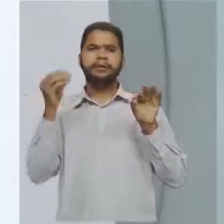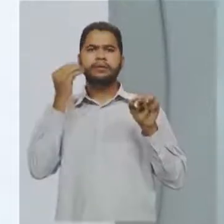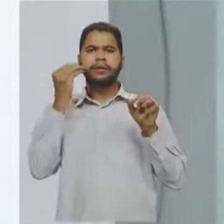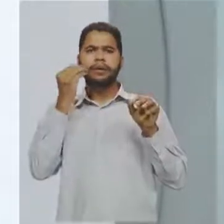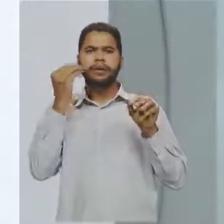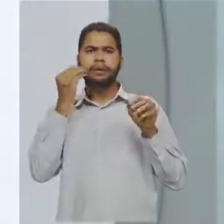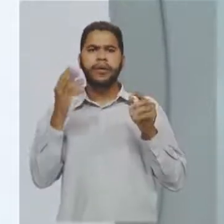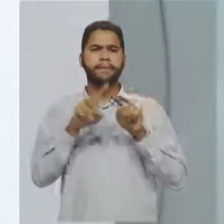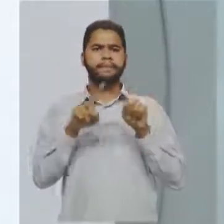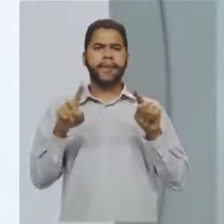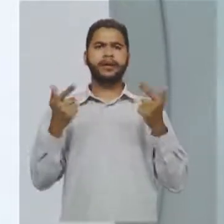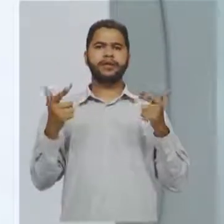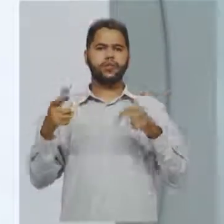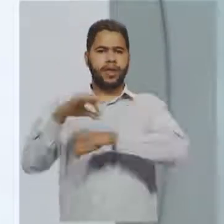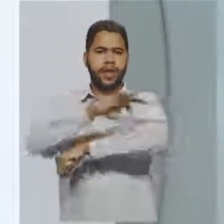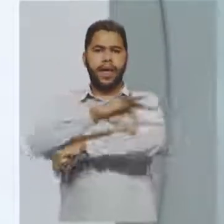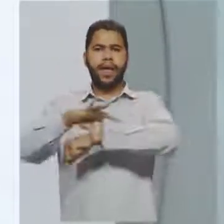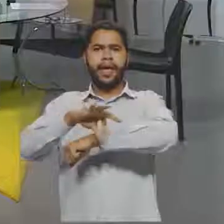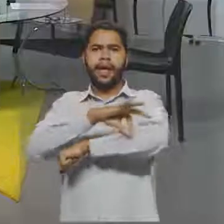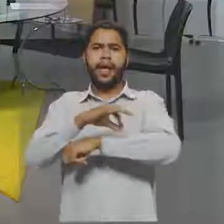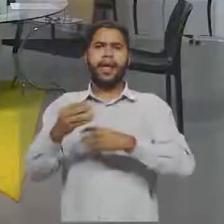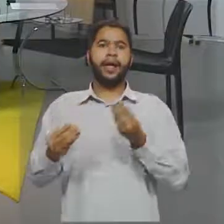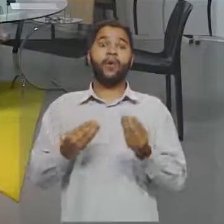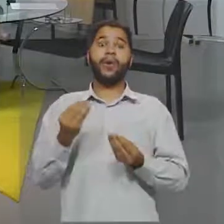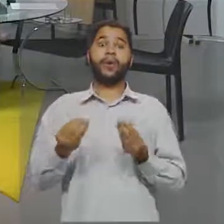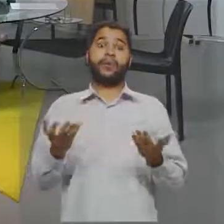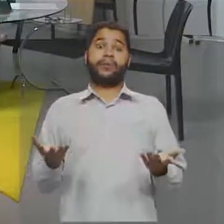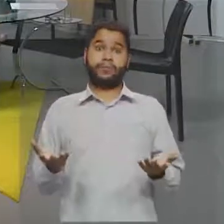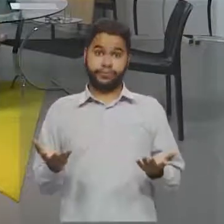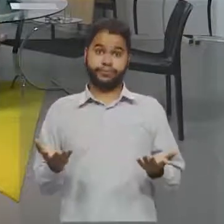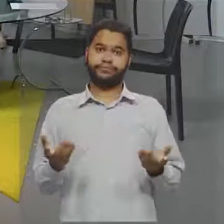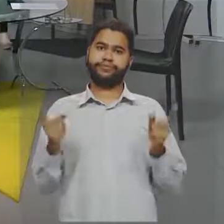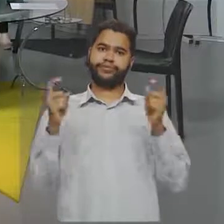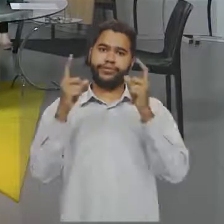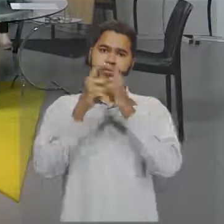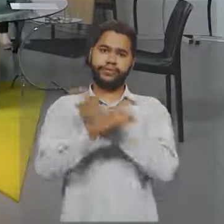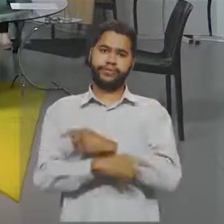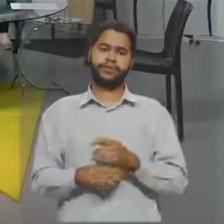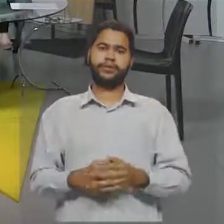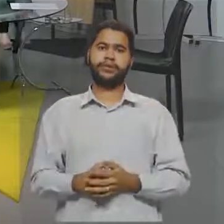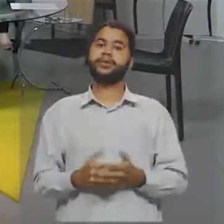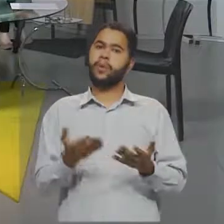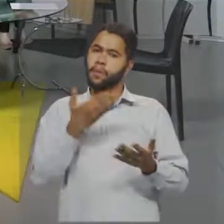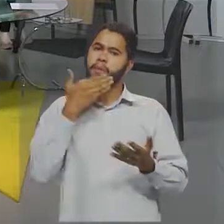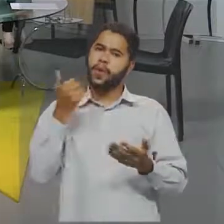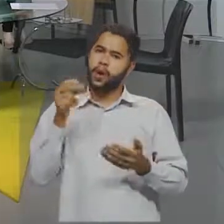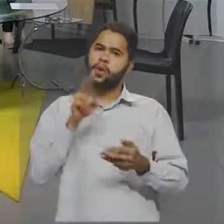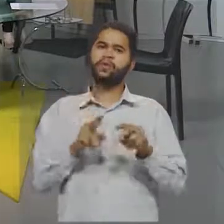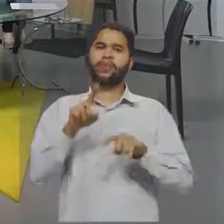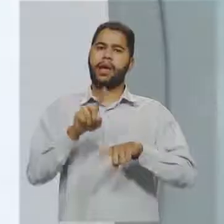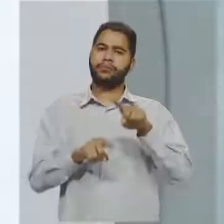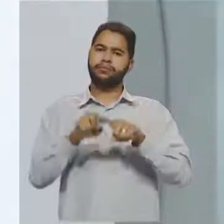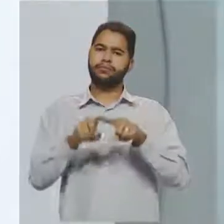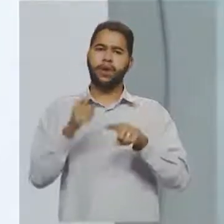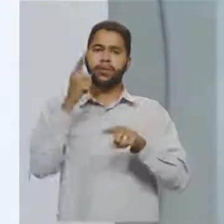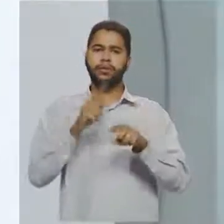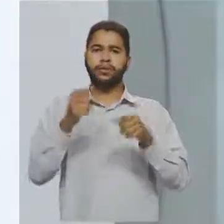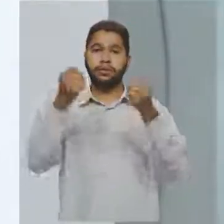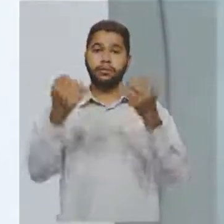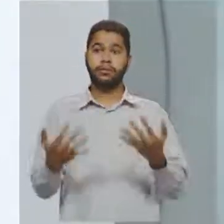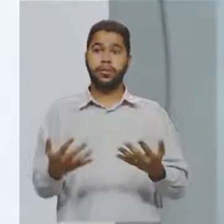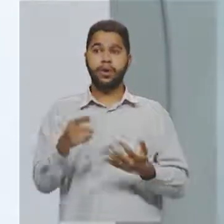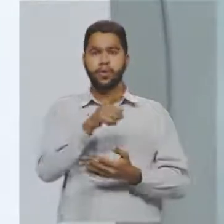medir sem o instrumento necessário para a medida, né? Com certeza, fica melhor. Fica bem melhor, né, para explicar, né? Então, para